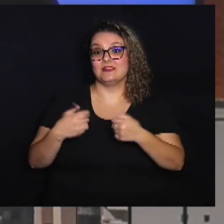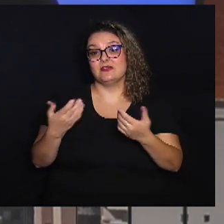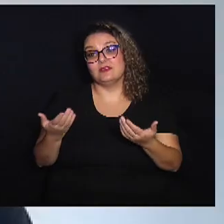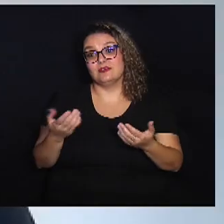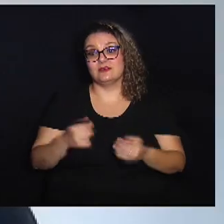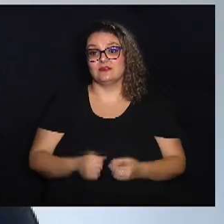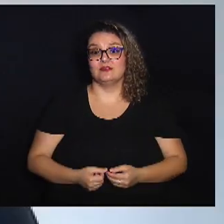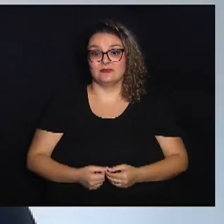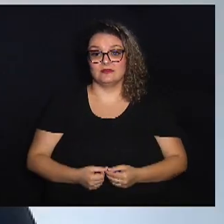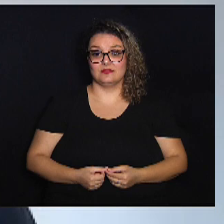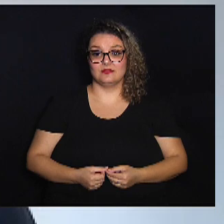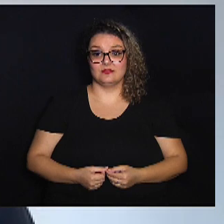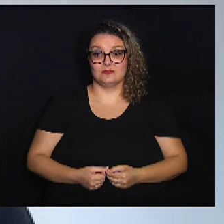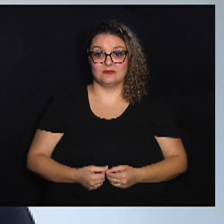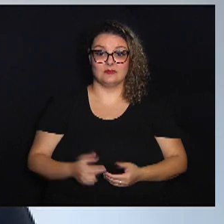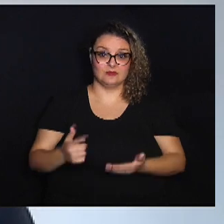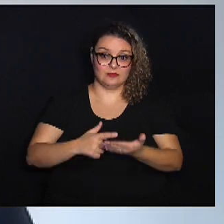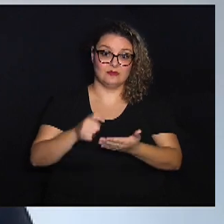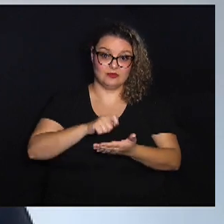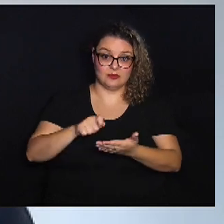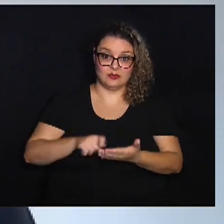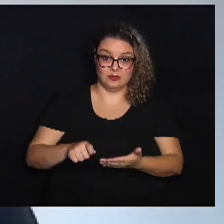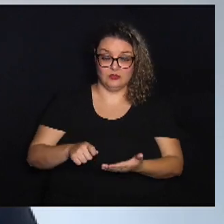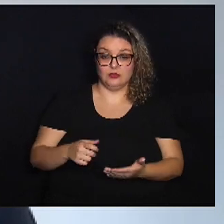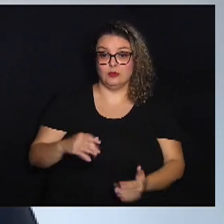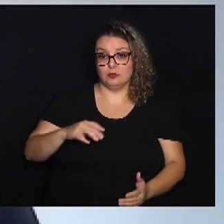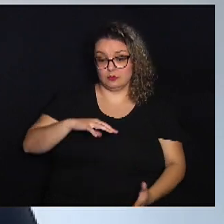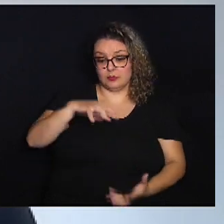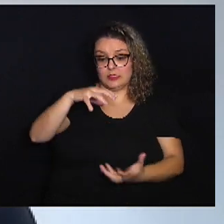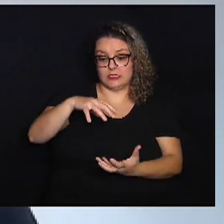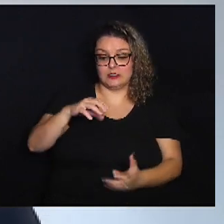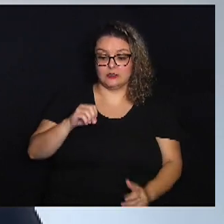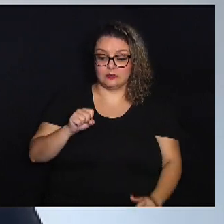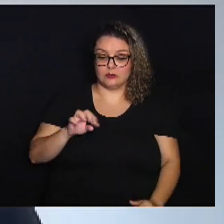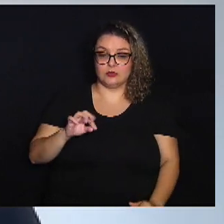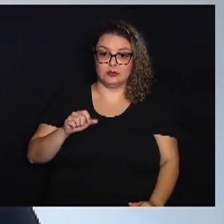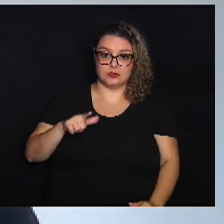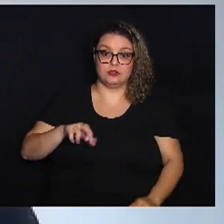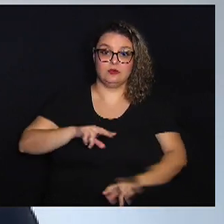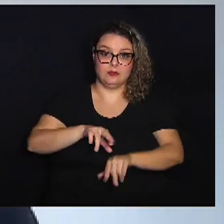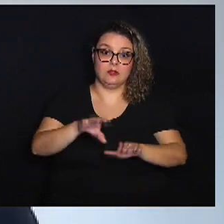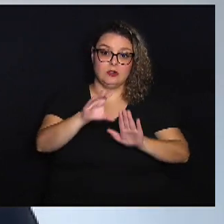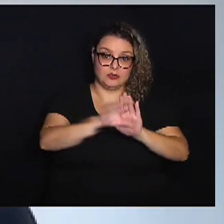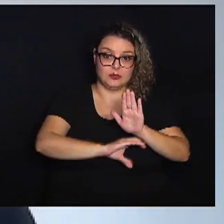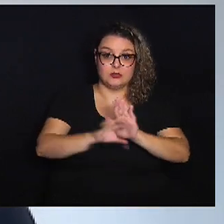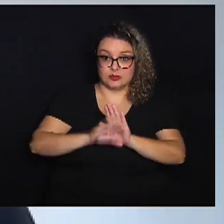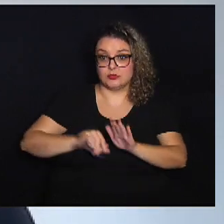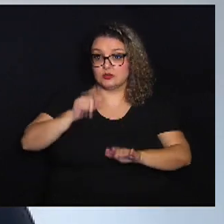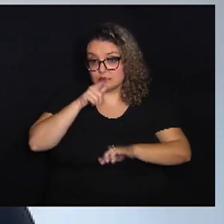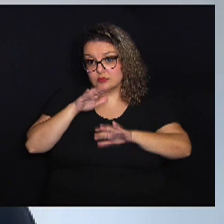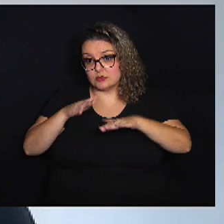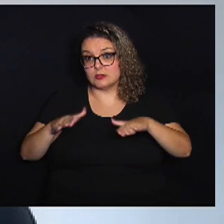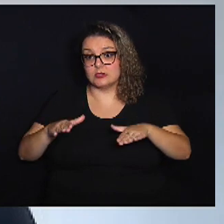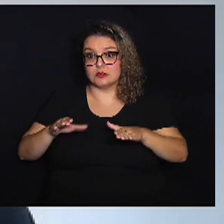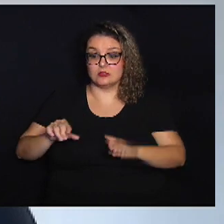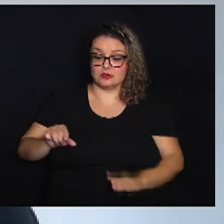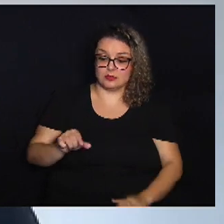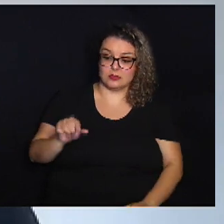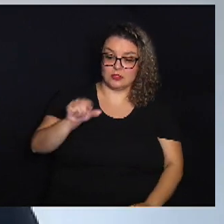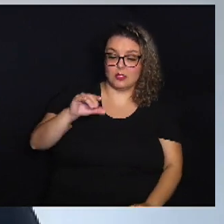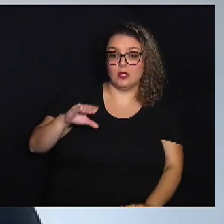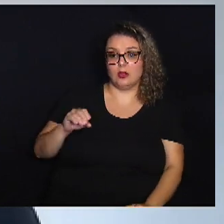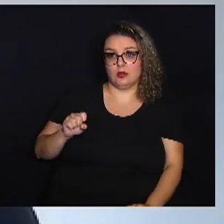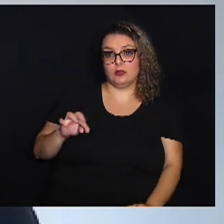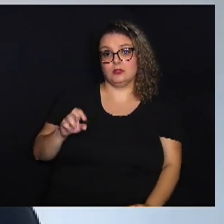Bom, nós falamos no livro, né? O Planeta Hostil realmente tem vários capítulos sobre os oceanos e as zonas costeiras. Então, quem se